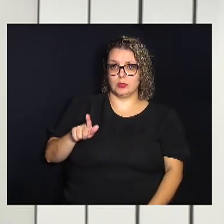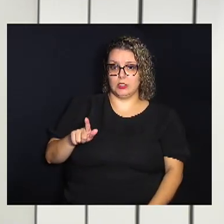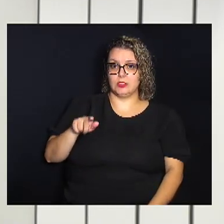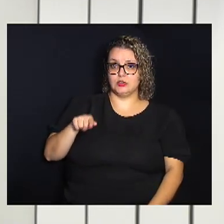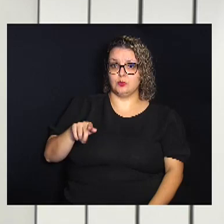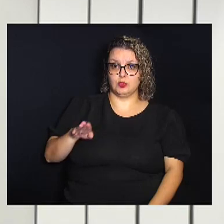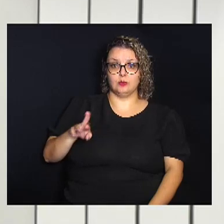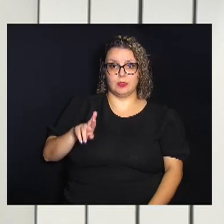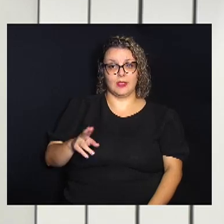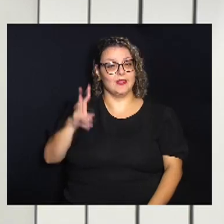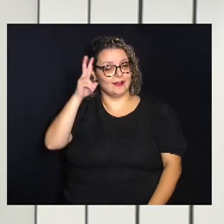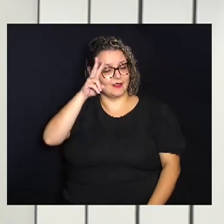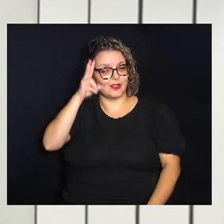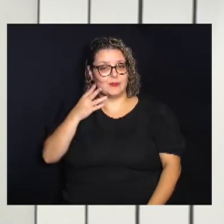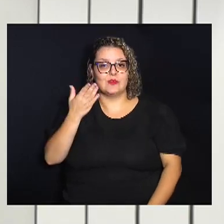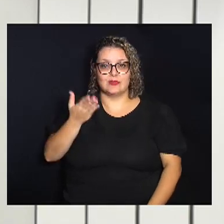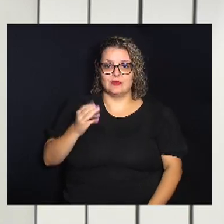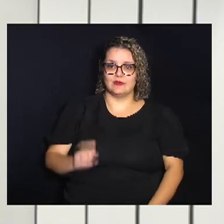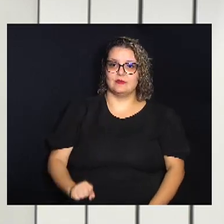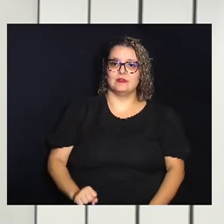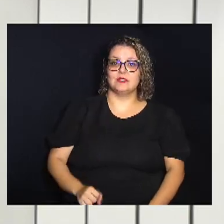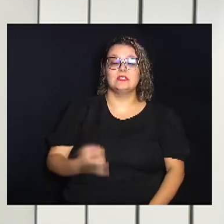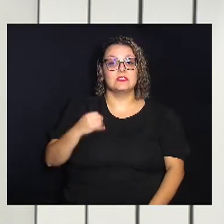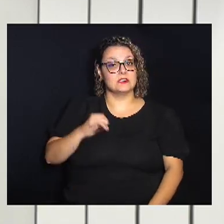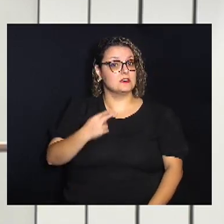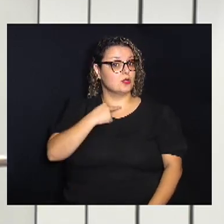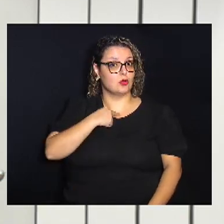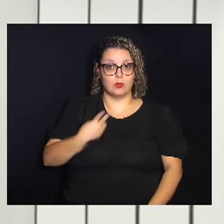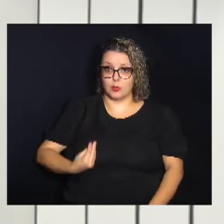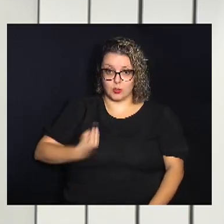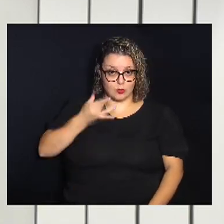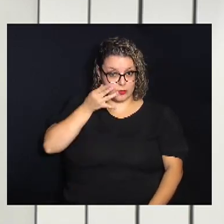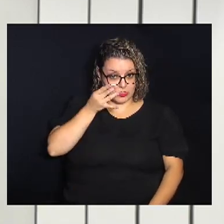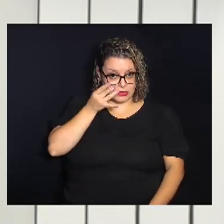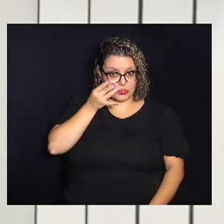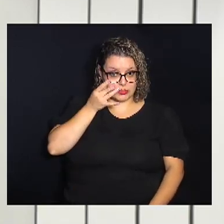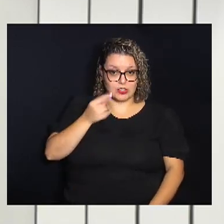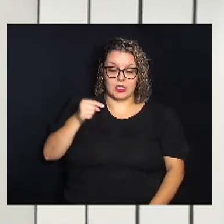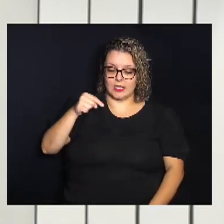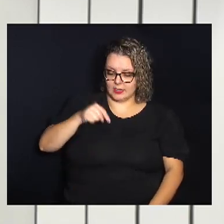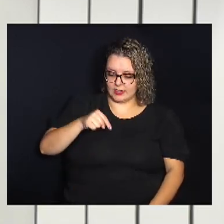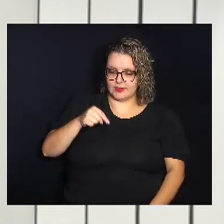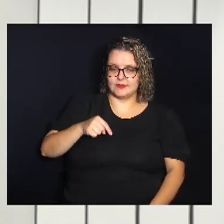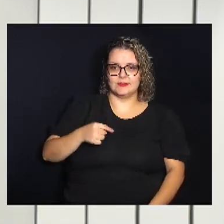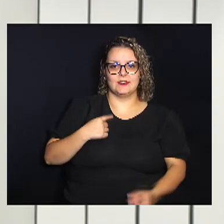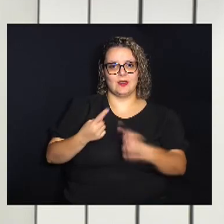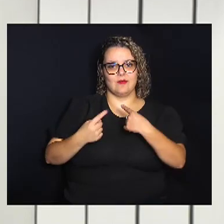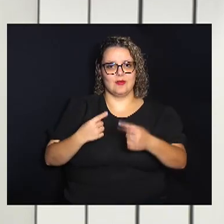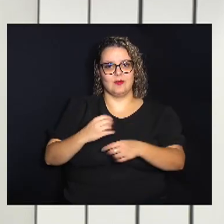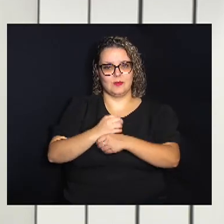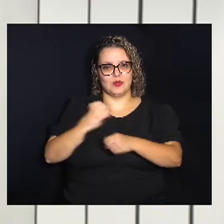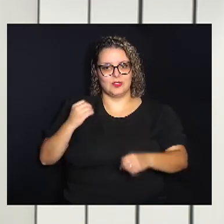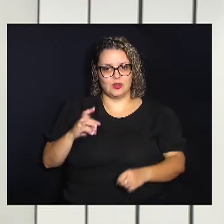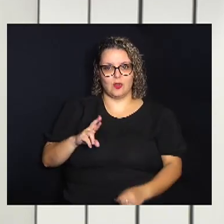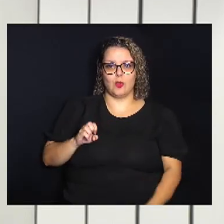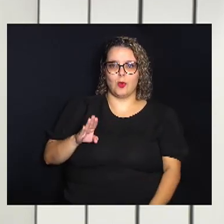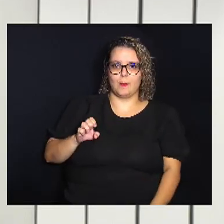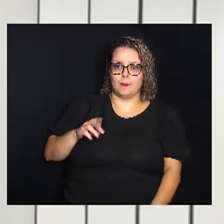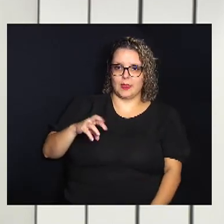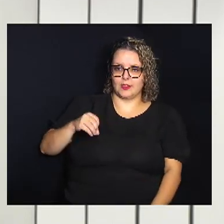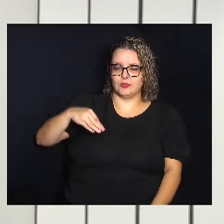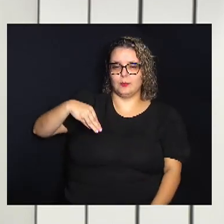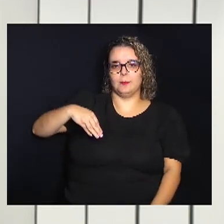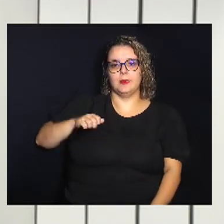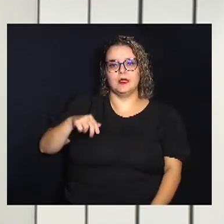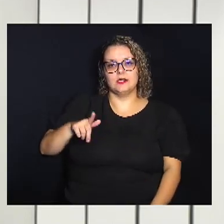www.campinas.sp.leg.br. Lembrando que você, caso não possa vir pessoalmente aqui na Avenida Engenheiro Roberto Mangi, número 66,